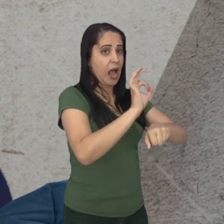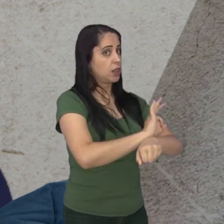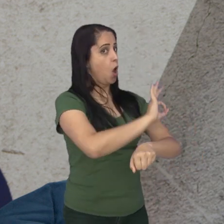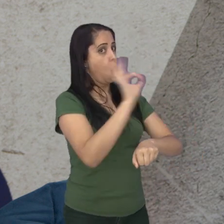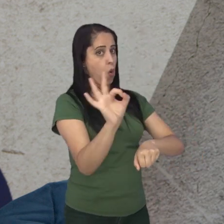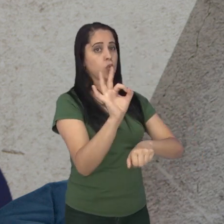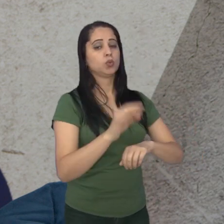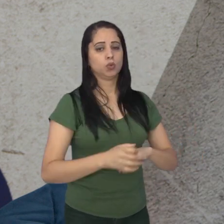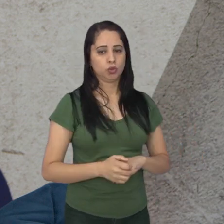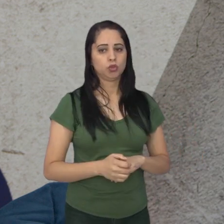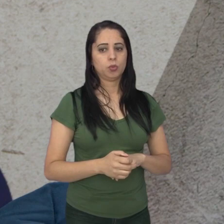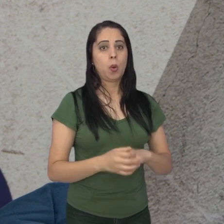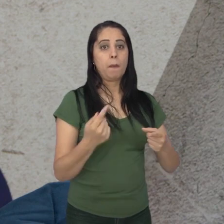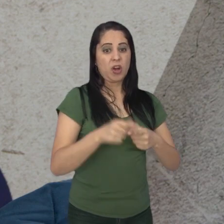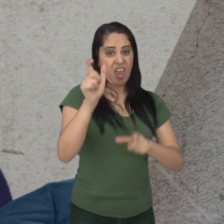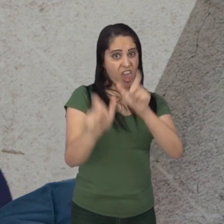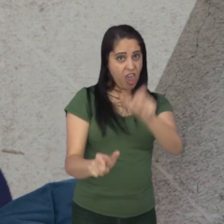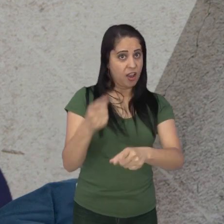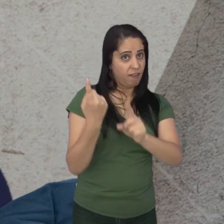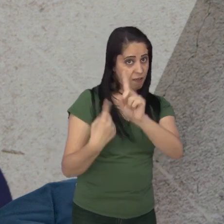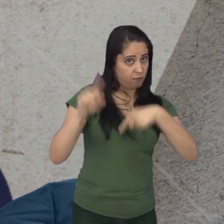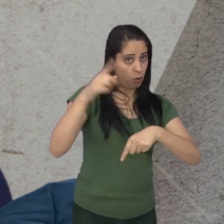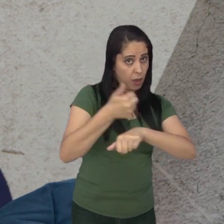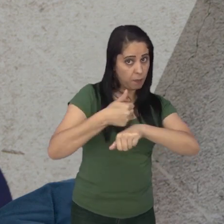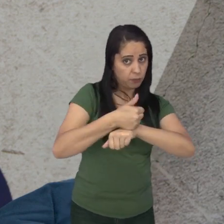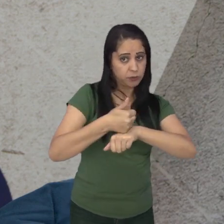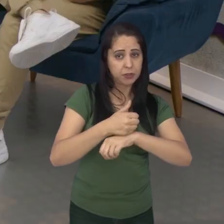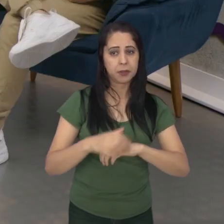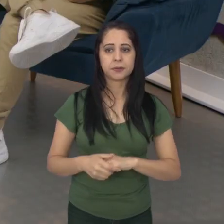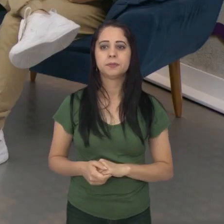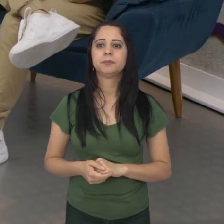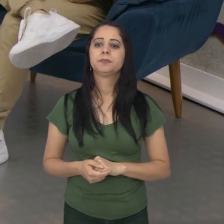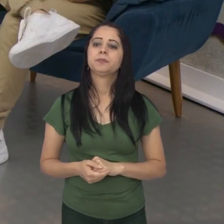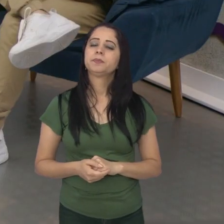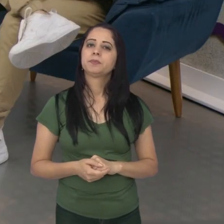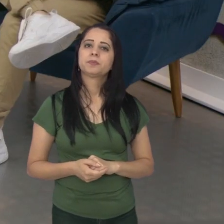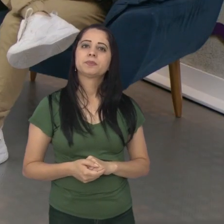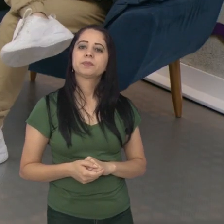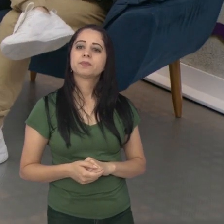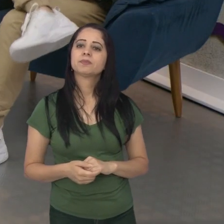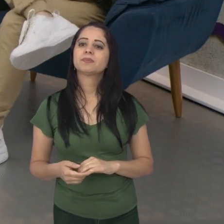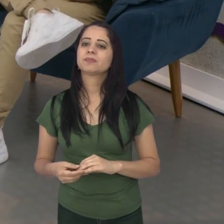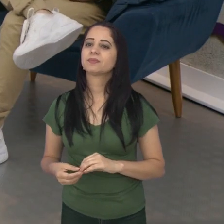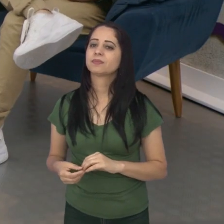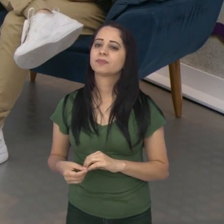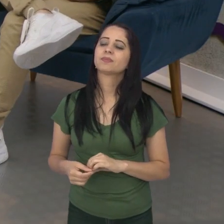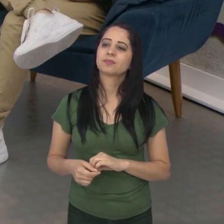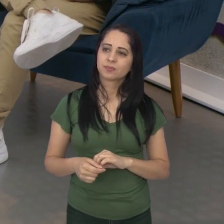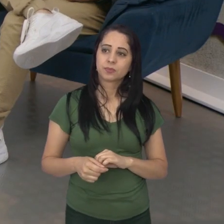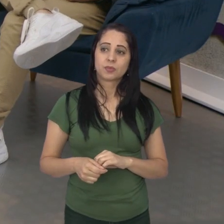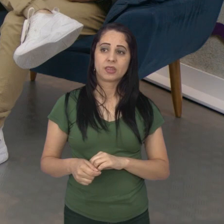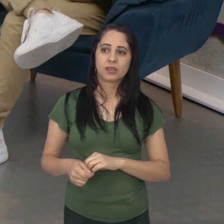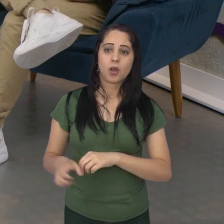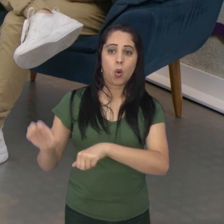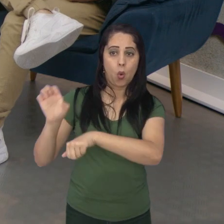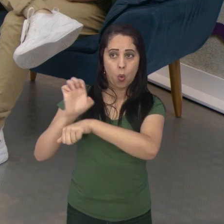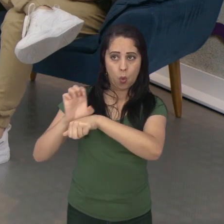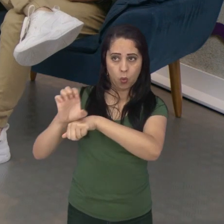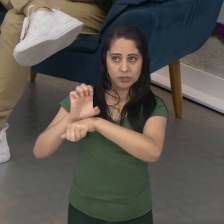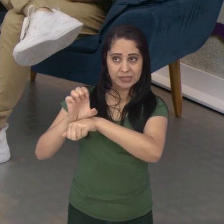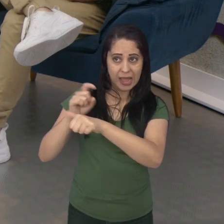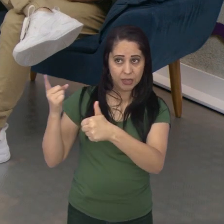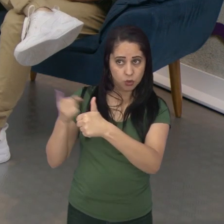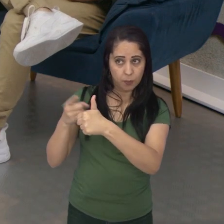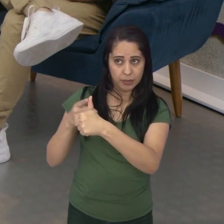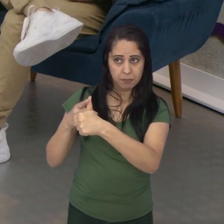oportunidade de aprendizado, né, e de evolução profissional. Muito bom. E o estágio é